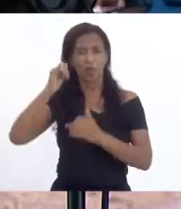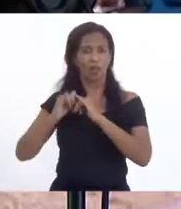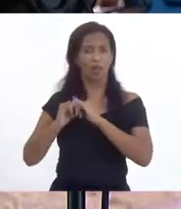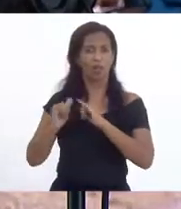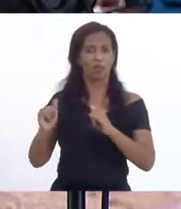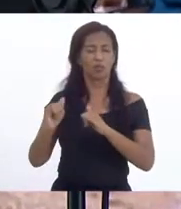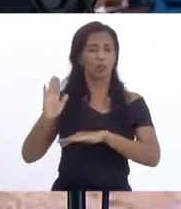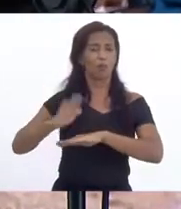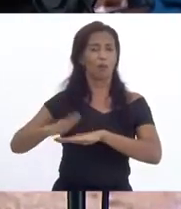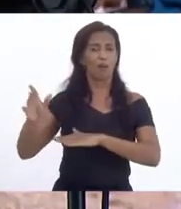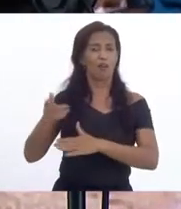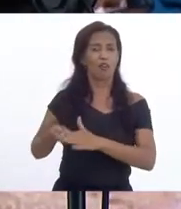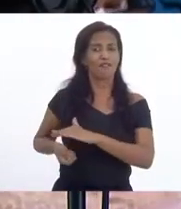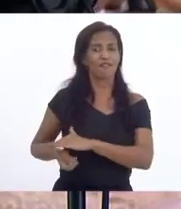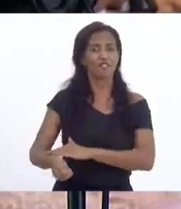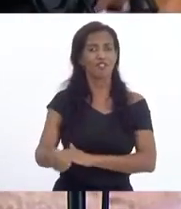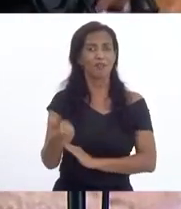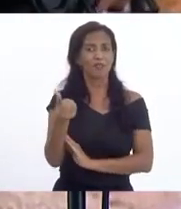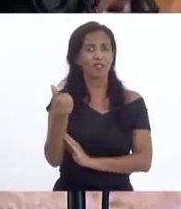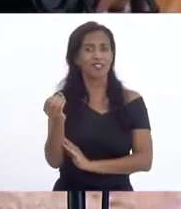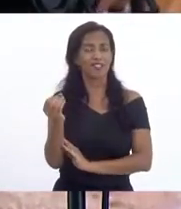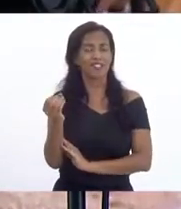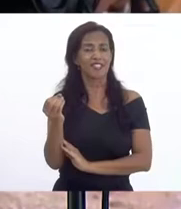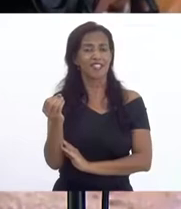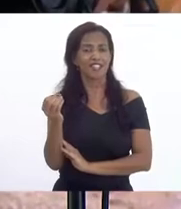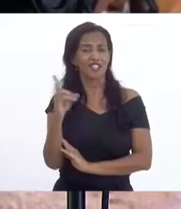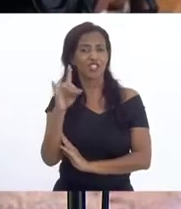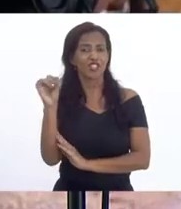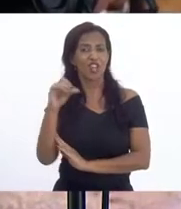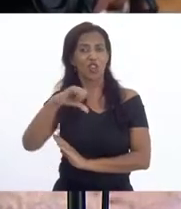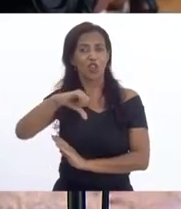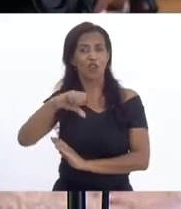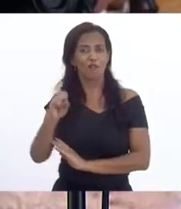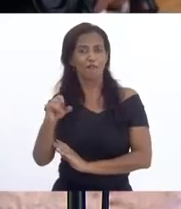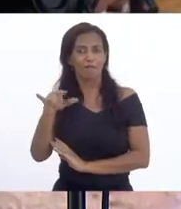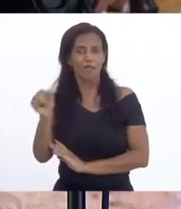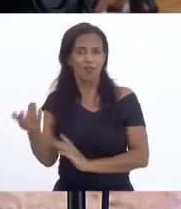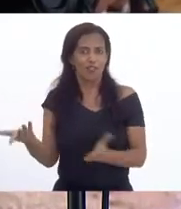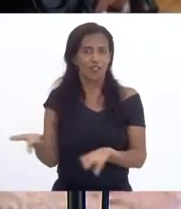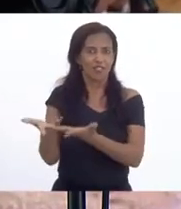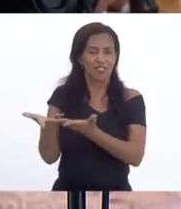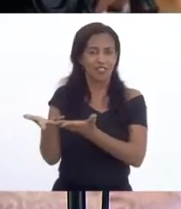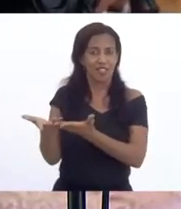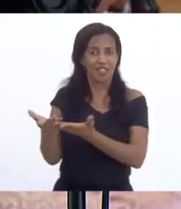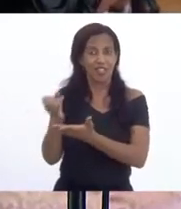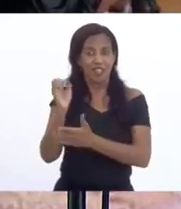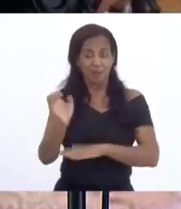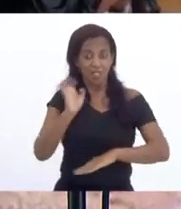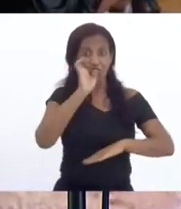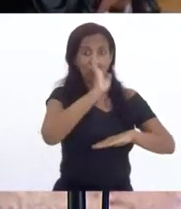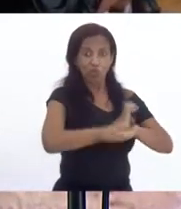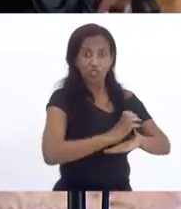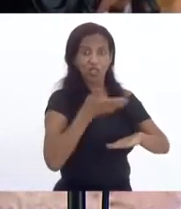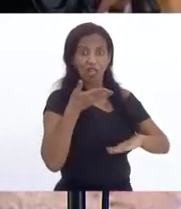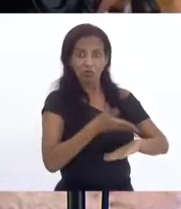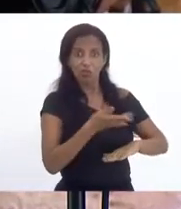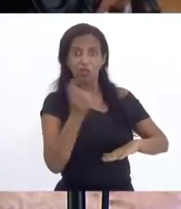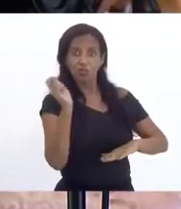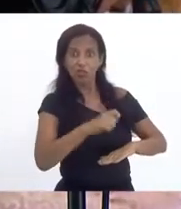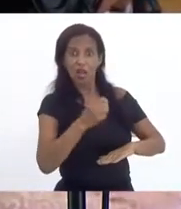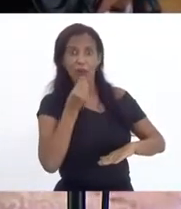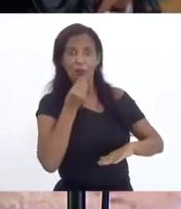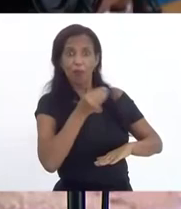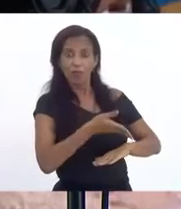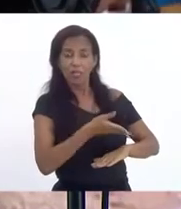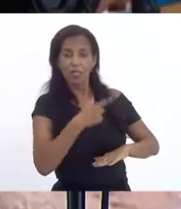maior investimento da história, há 60 dias, de 9 bilhões. Quer dizer, o estado do Rio de Janeiro já teria, só